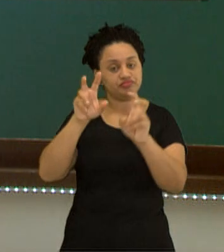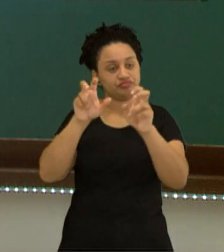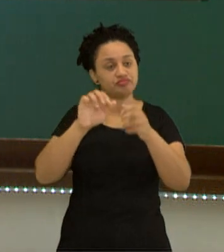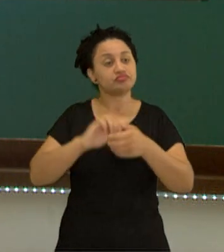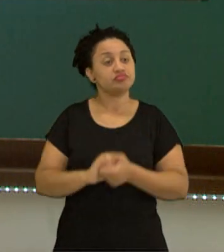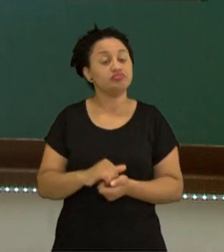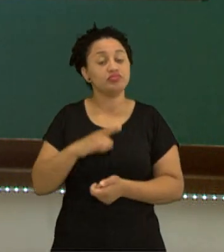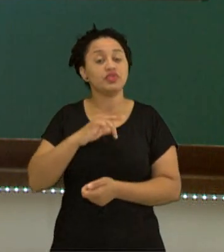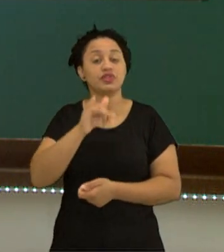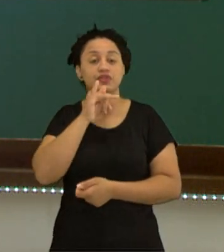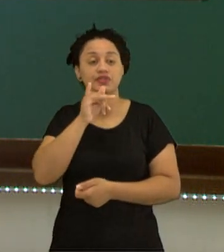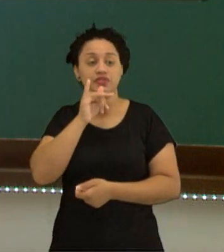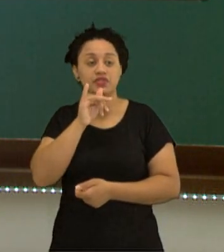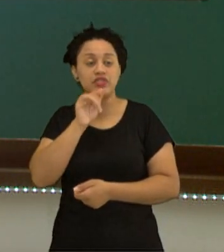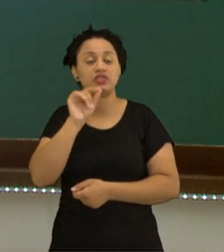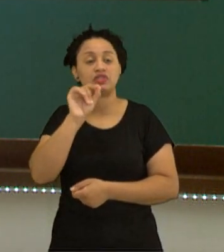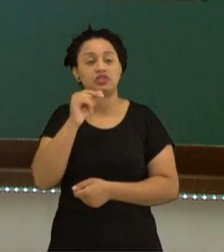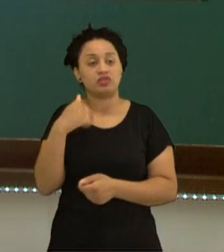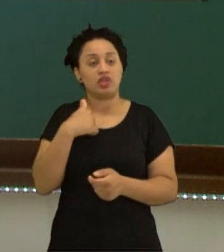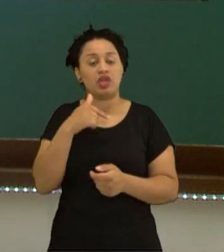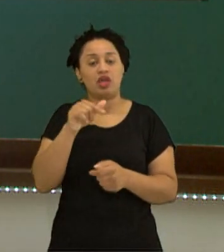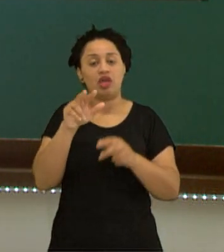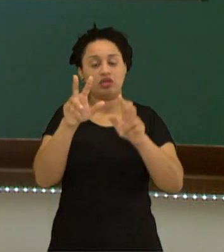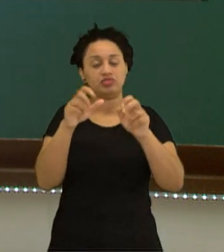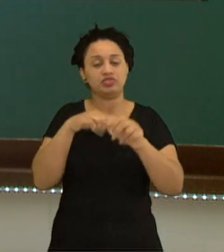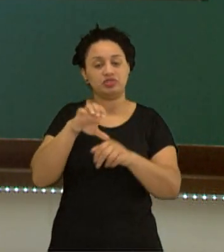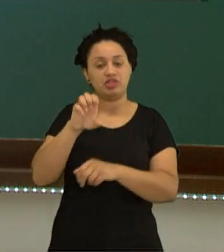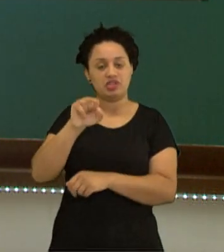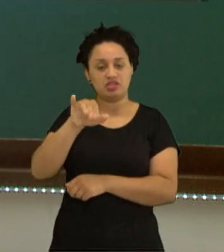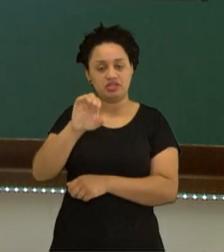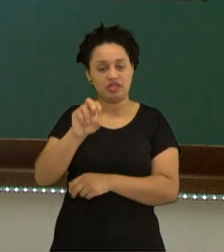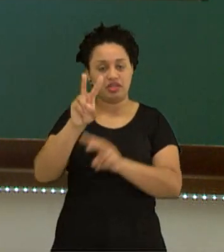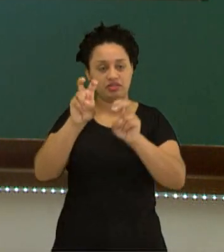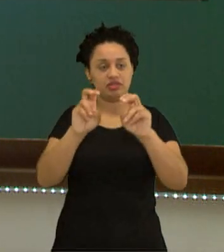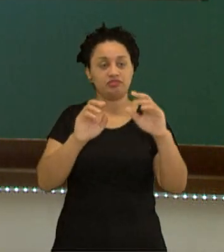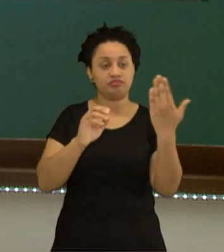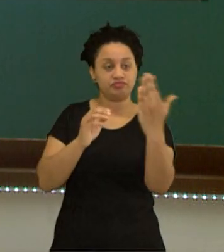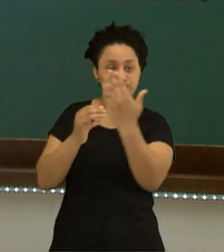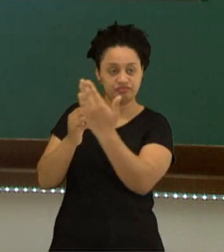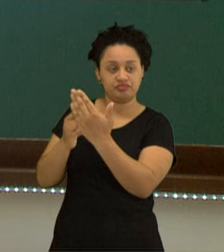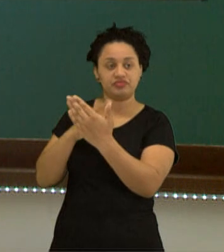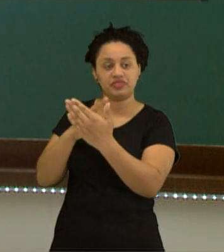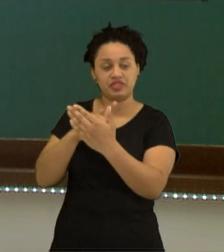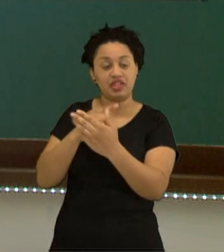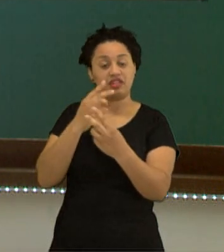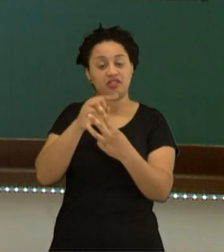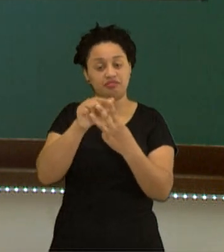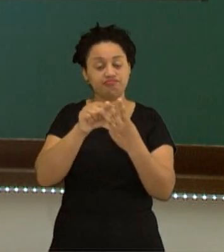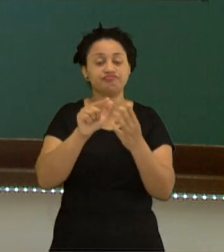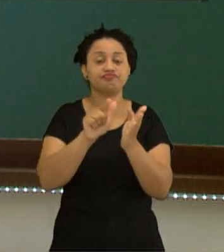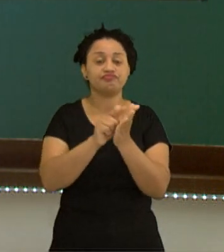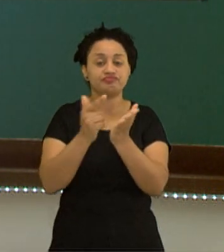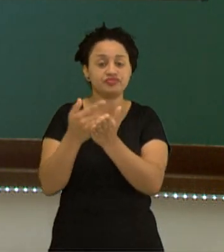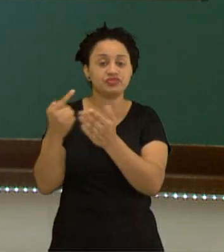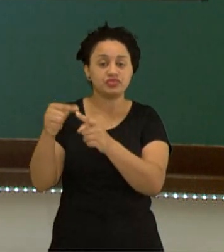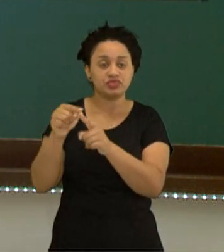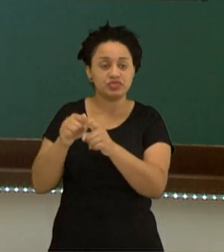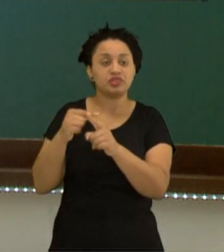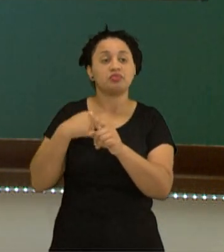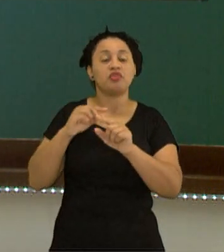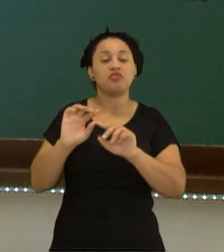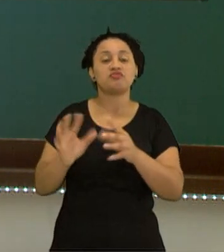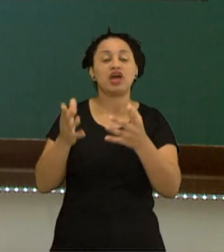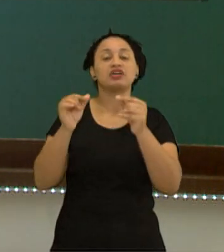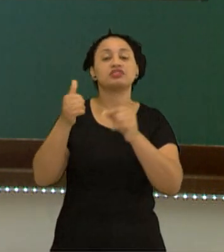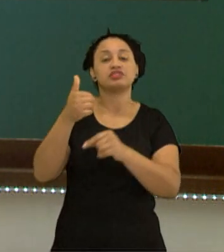um exemplo, o ensaio literário através de muitos espelhos. Três edições comemoram 150 anos de Alice no País